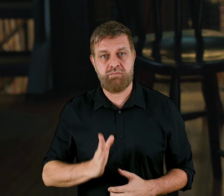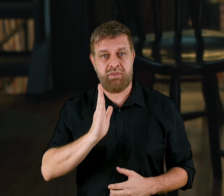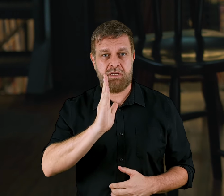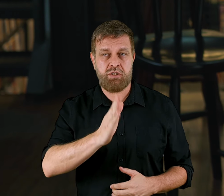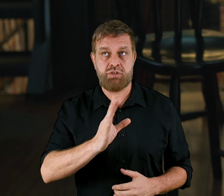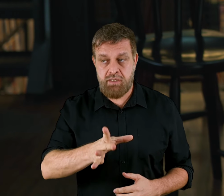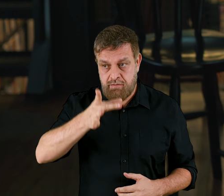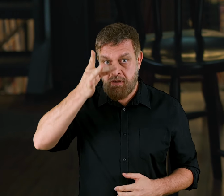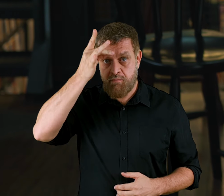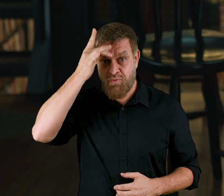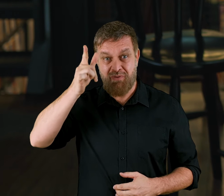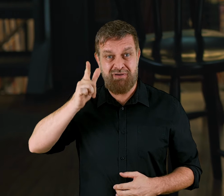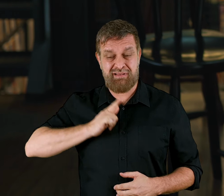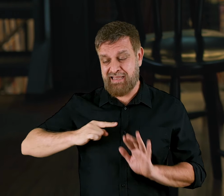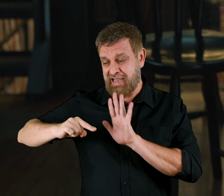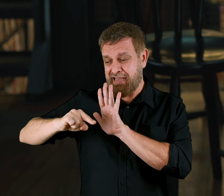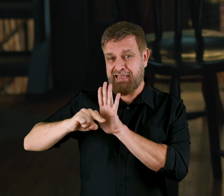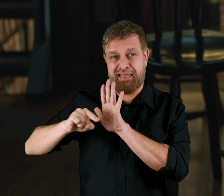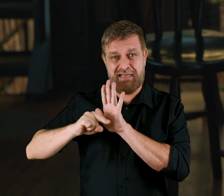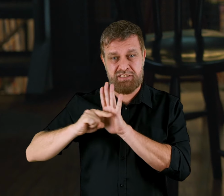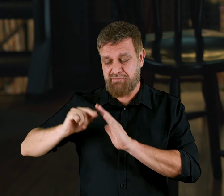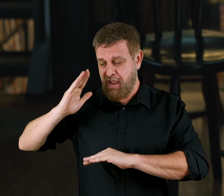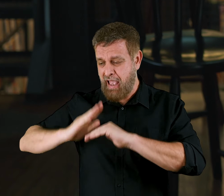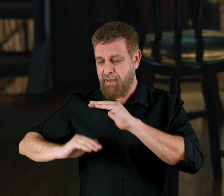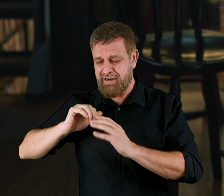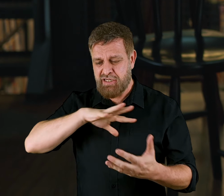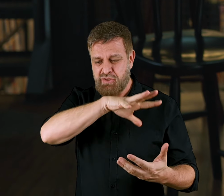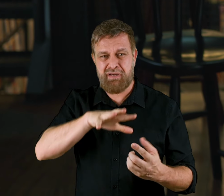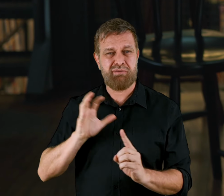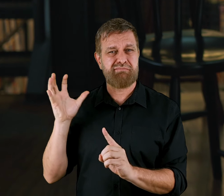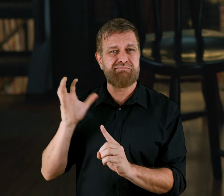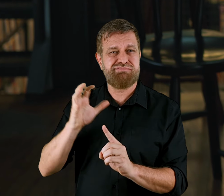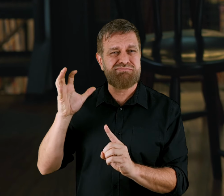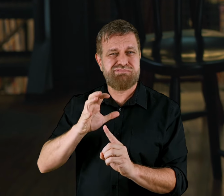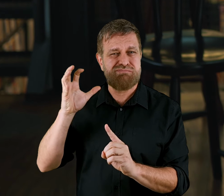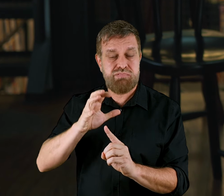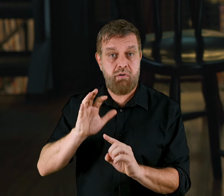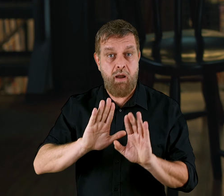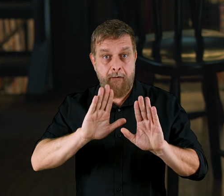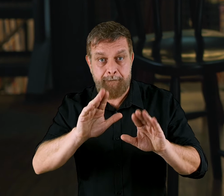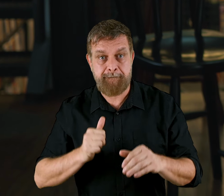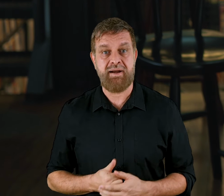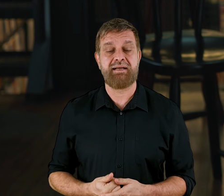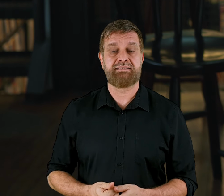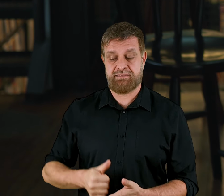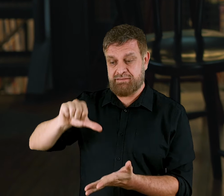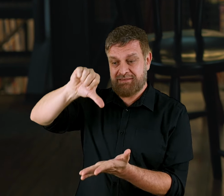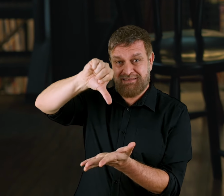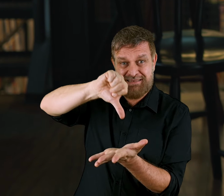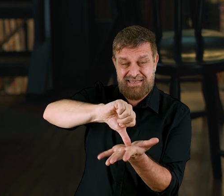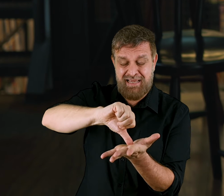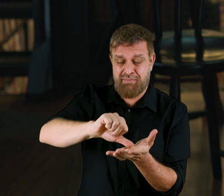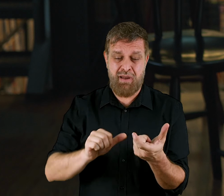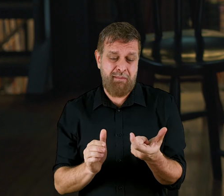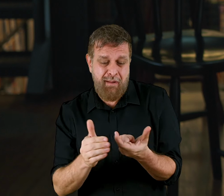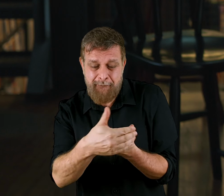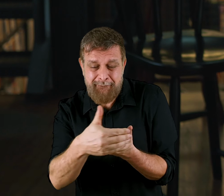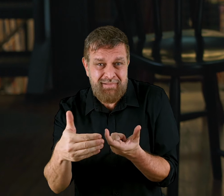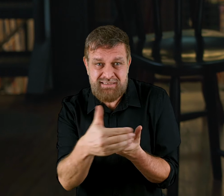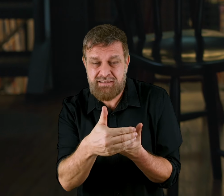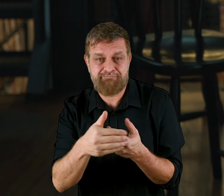pressupõe um impacto negativo do humano na Terra como um todo. Só que o antropoceno, ele não é um termo muito bom, porque